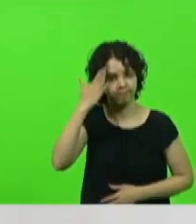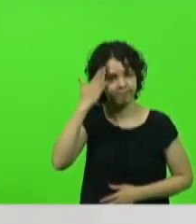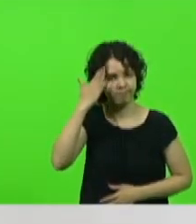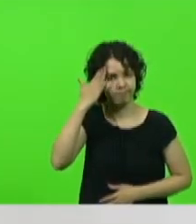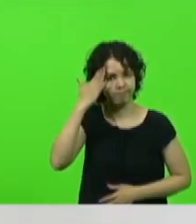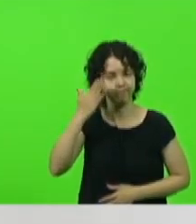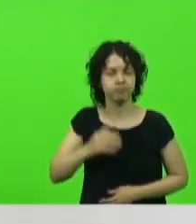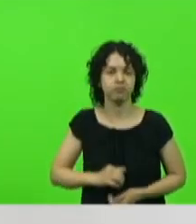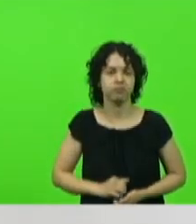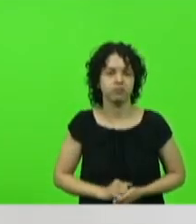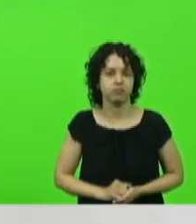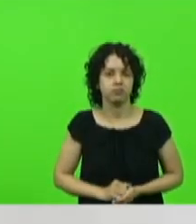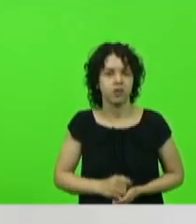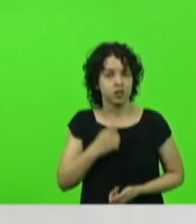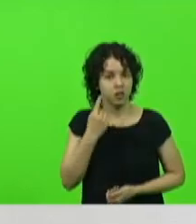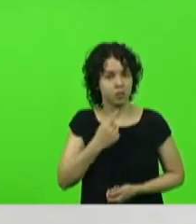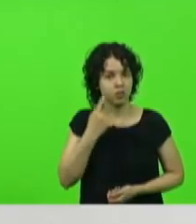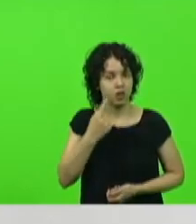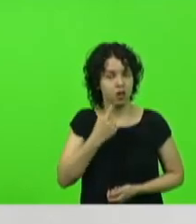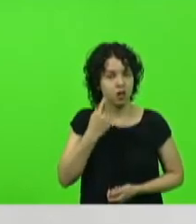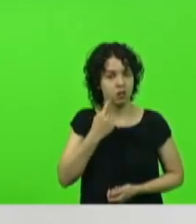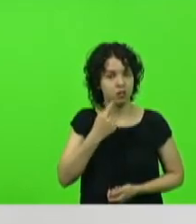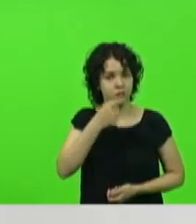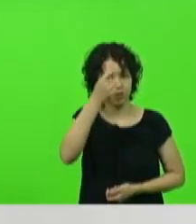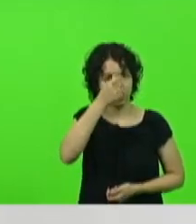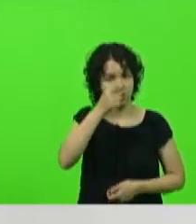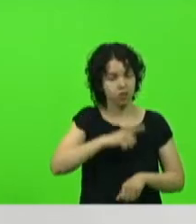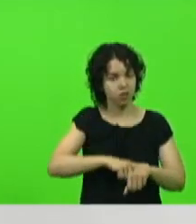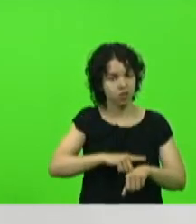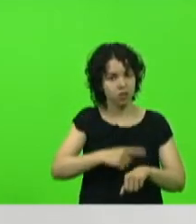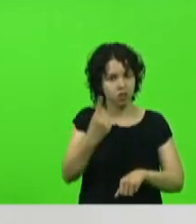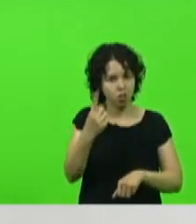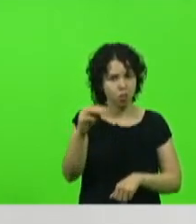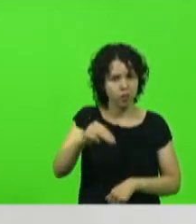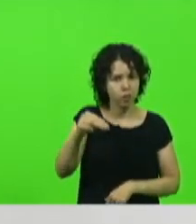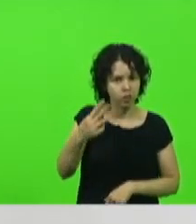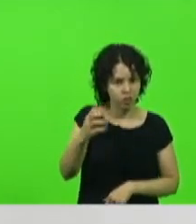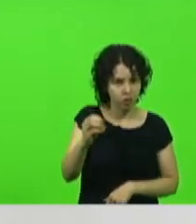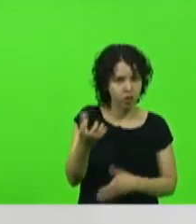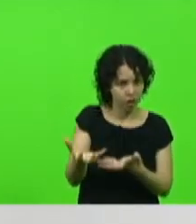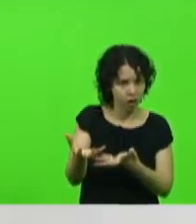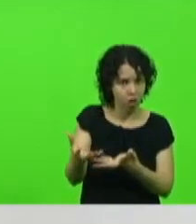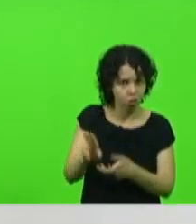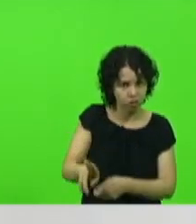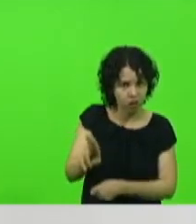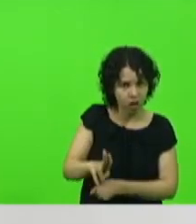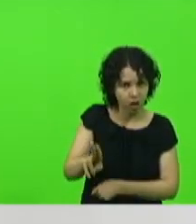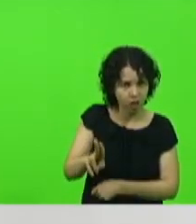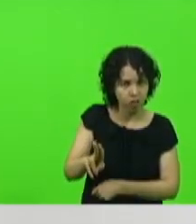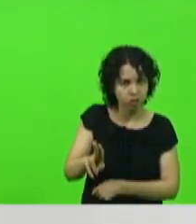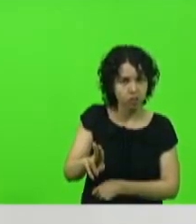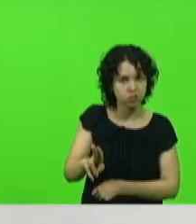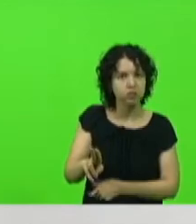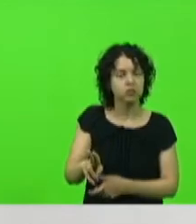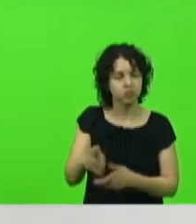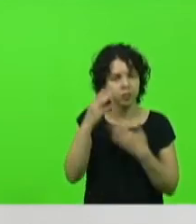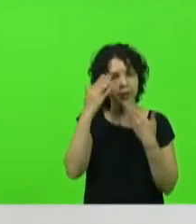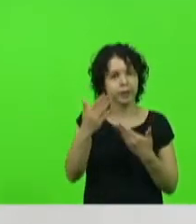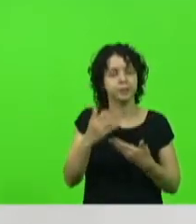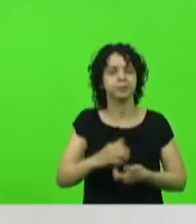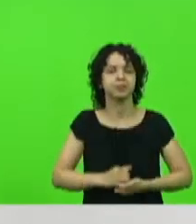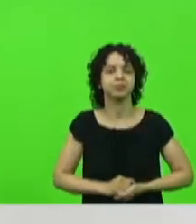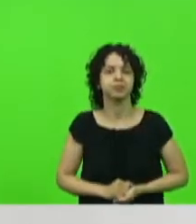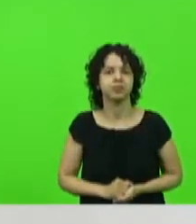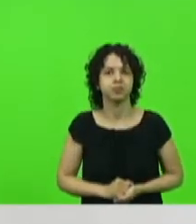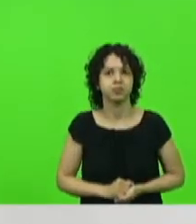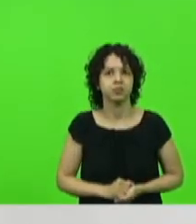O deputado Maurício, nós temos 1 minuto e 30 ainda. O senhor quer usar o tempo do partido? Muito obrigado, presidente. Mas se